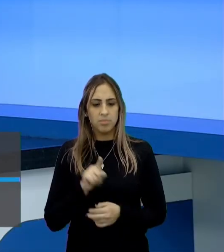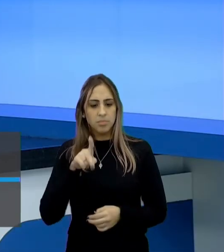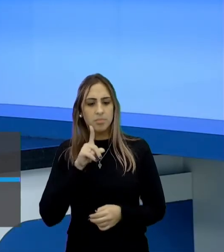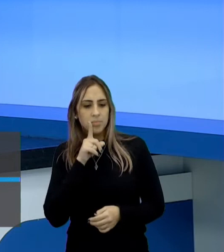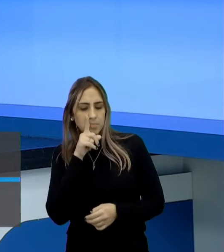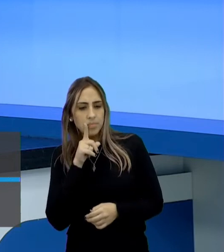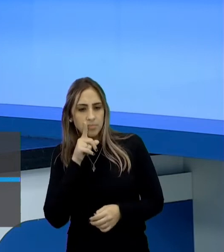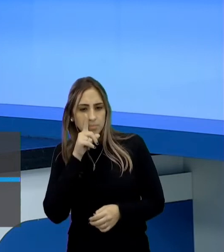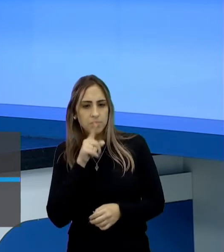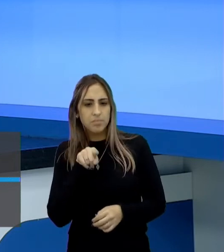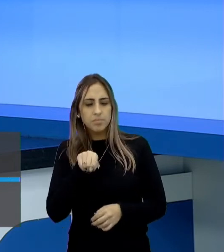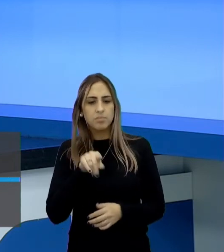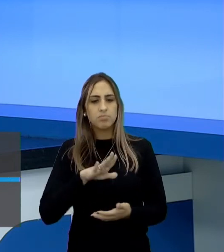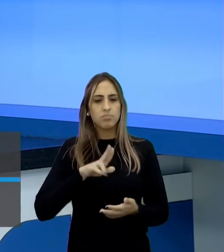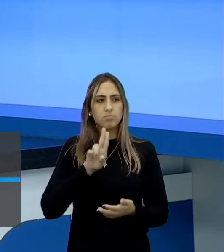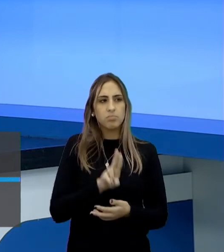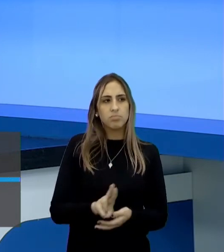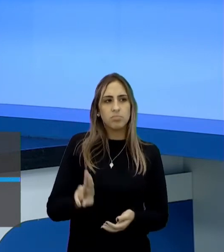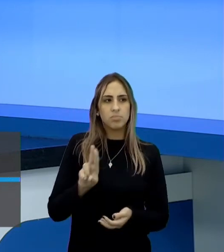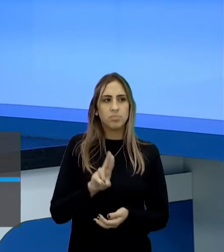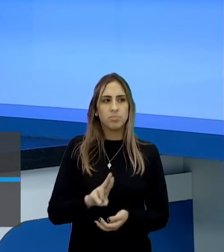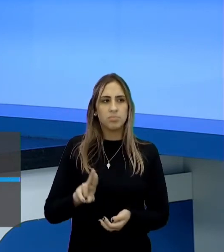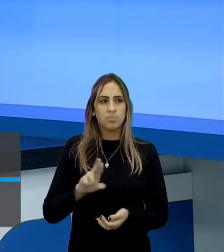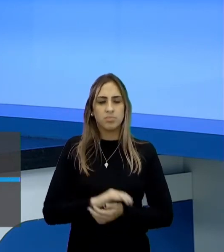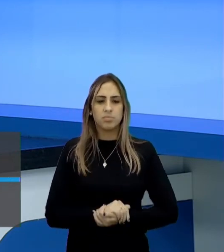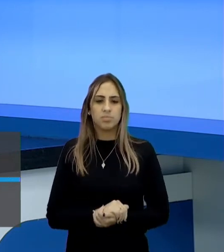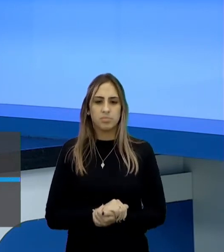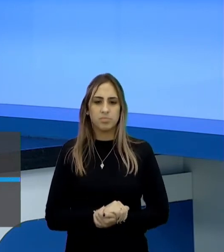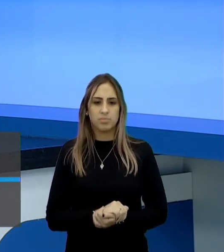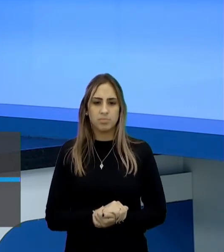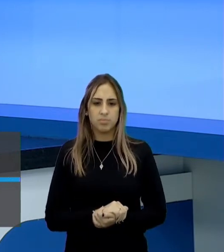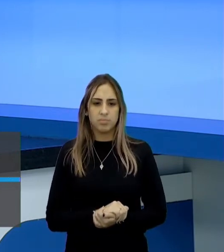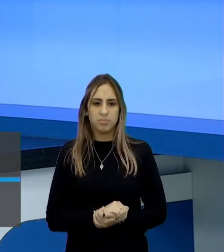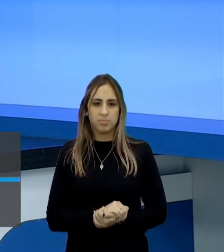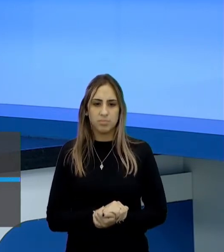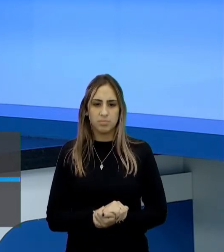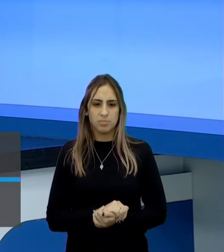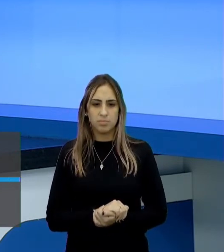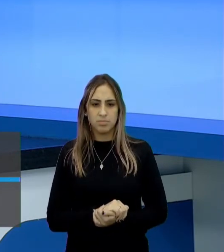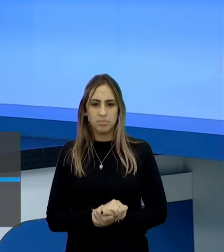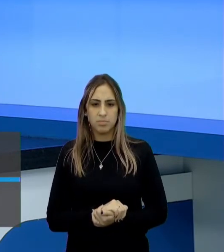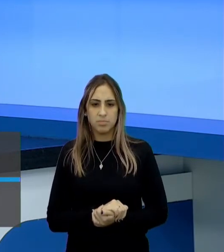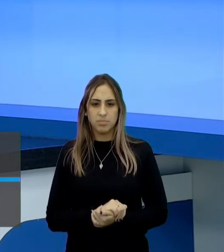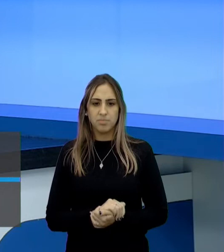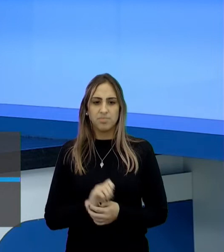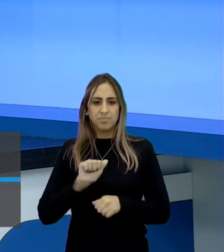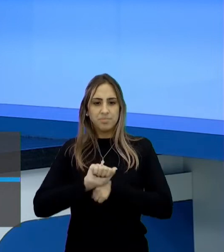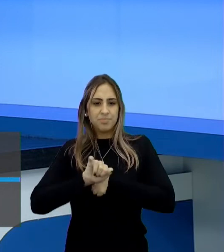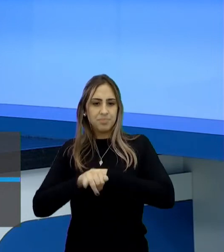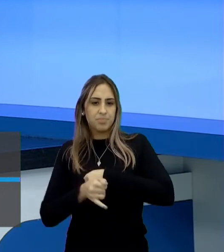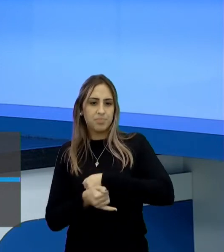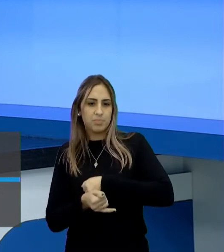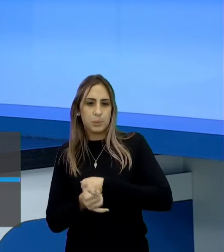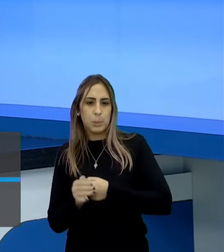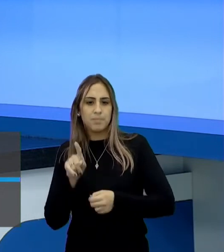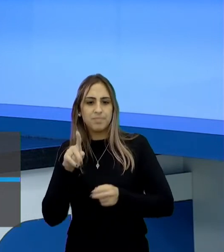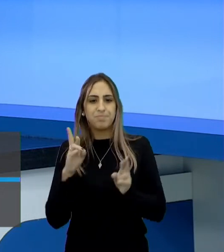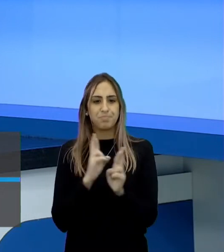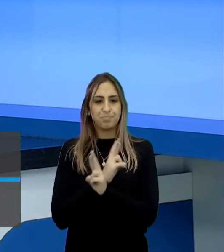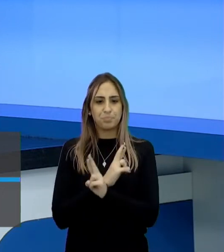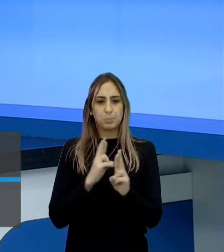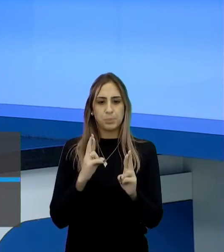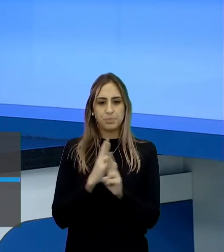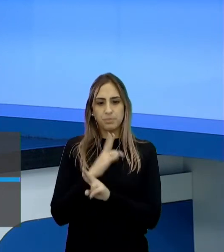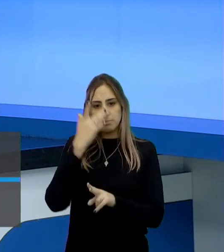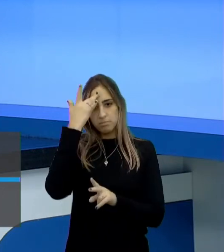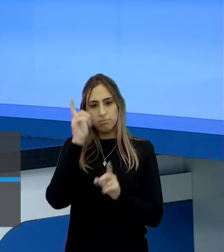perigoso, ele utiliza bélico. Né? A palavra, o adjetivo aí bélico está relacionado a um